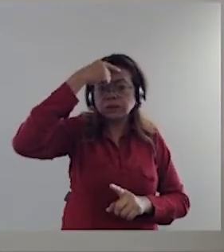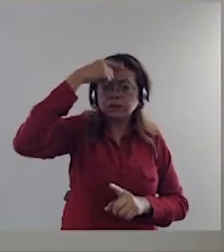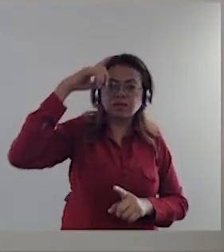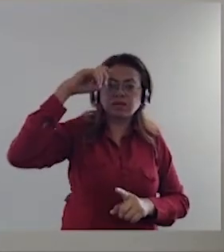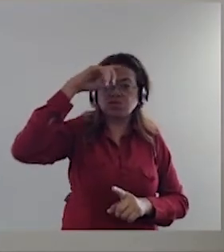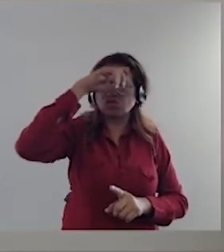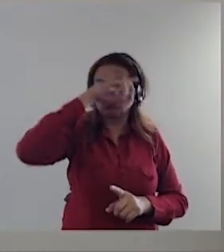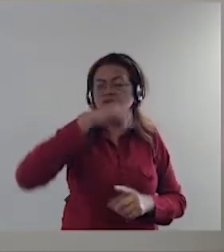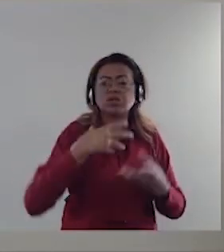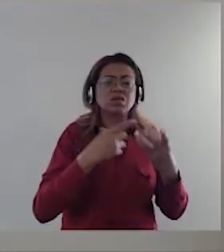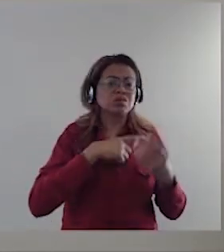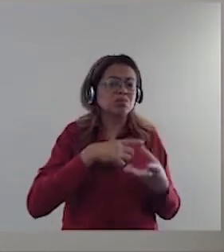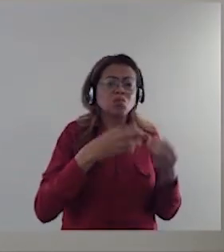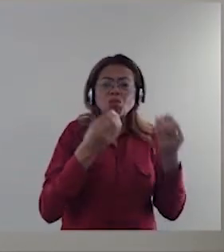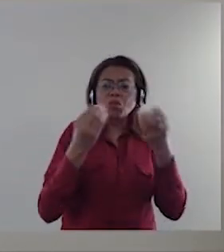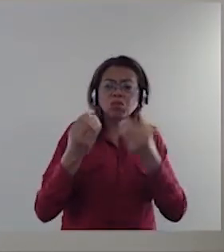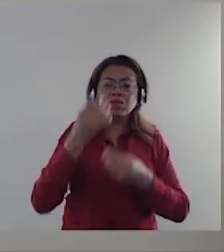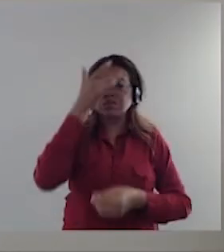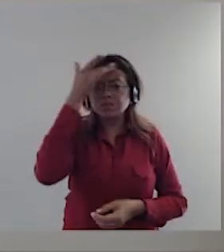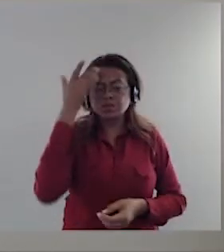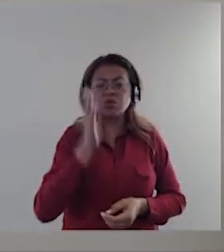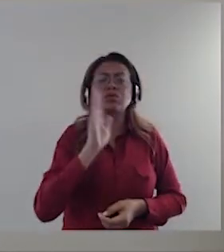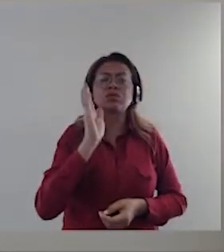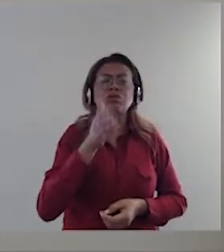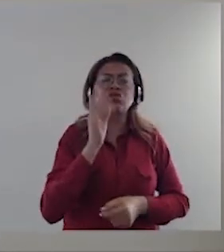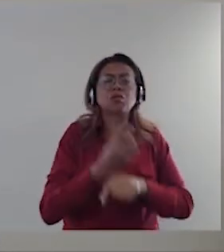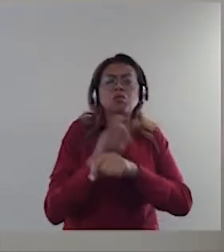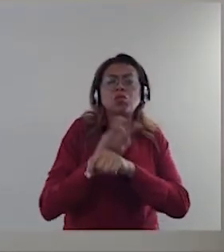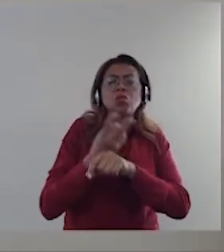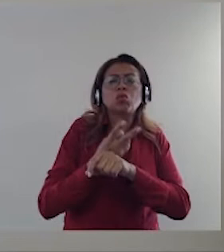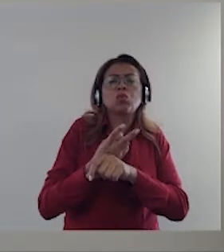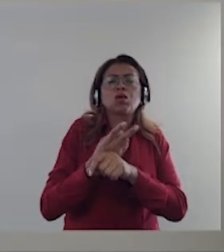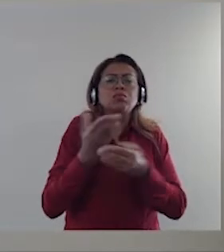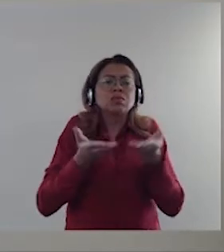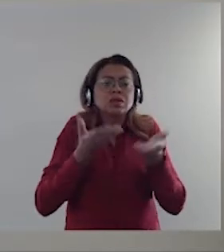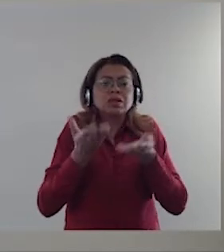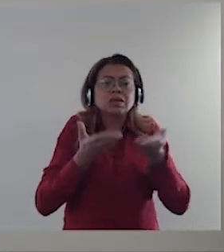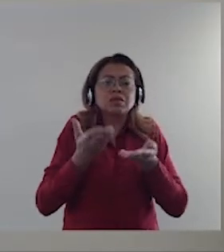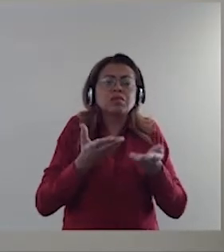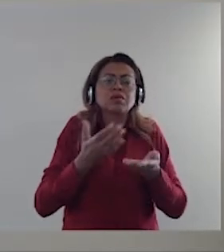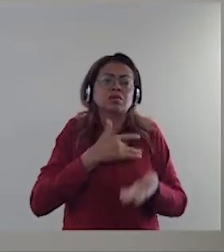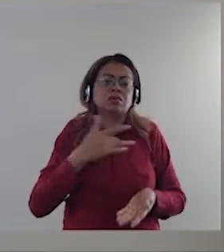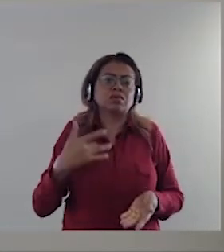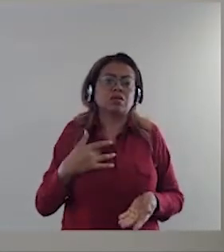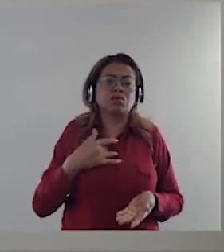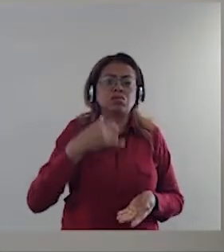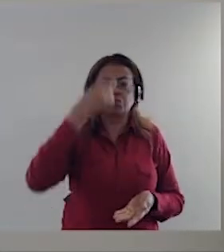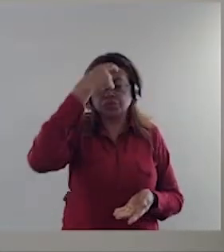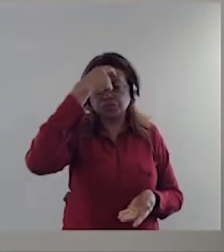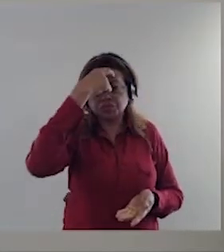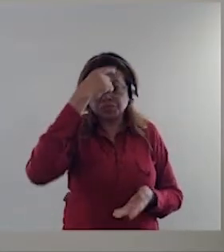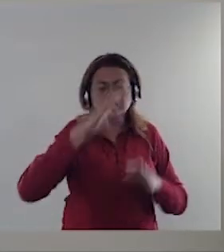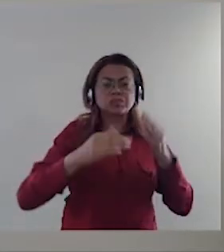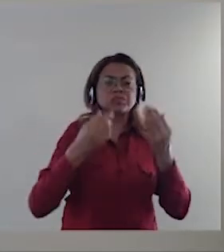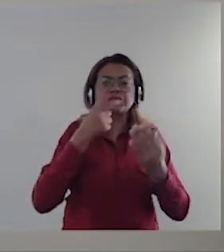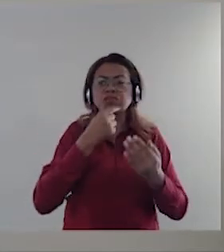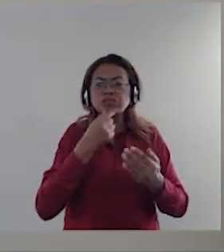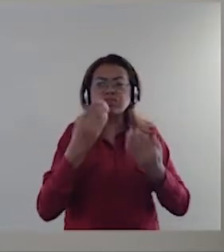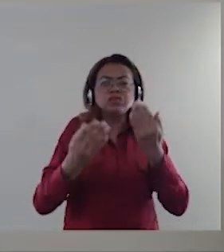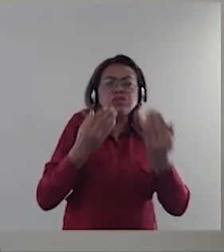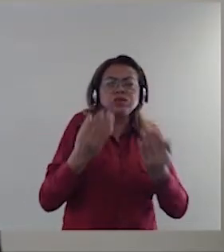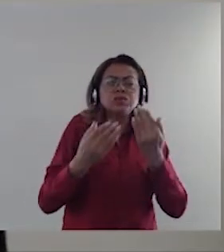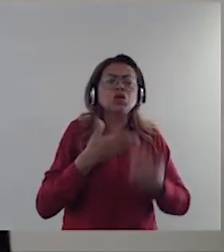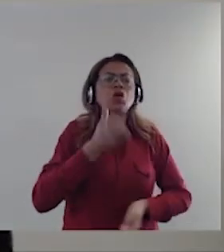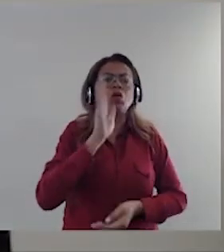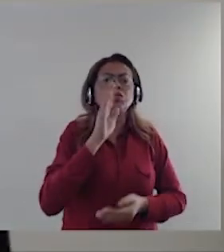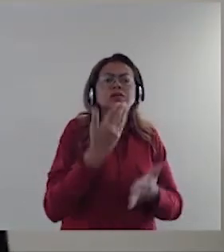incremento grande de pessoas que estão procurando mecanismos de tratamento da saúde mental. Os psicólogos já passaram